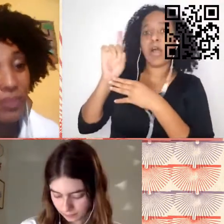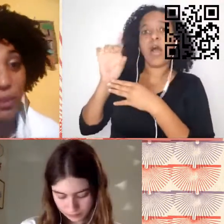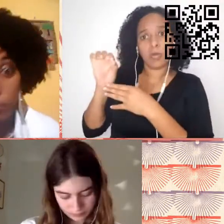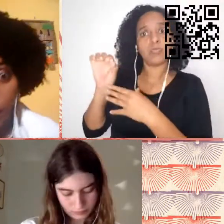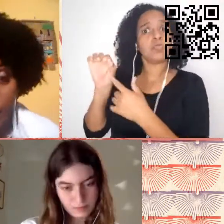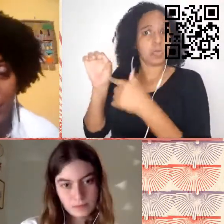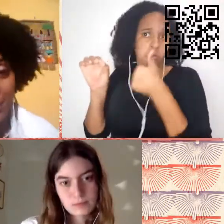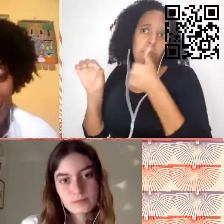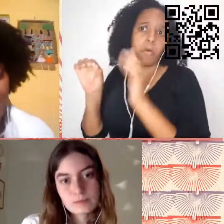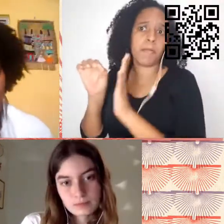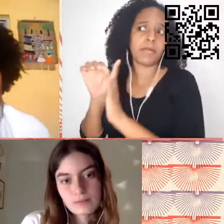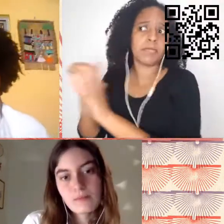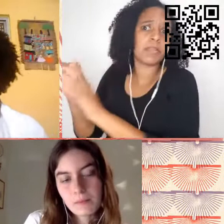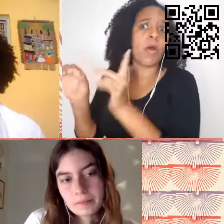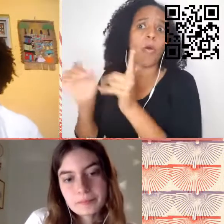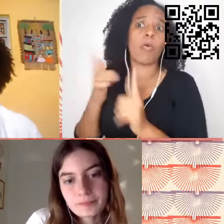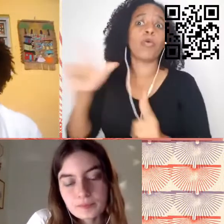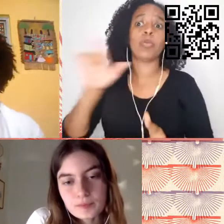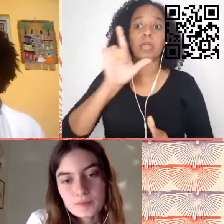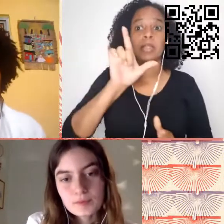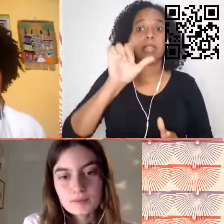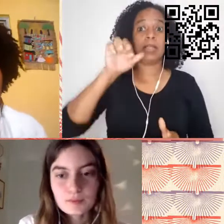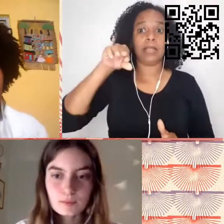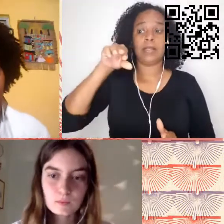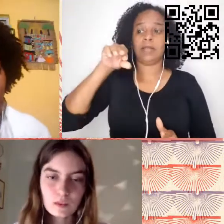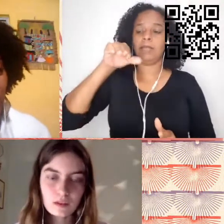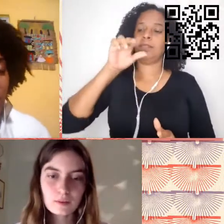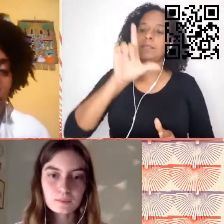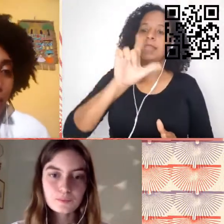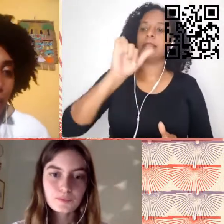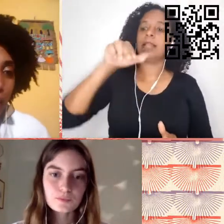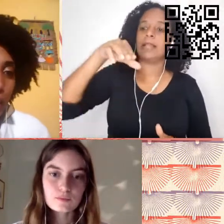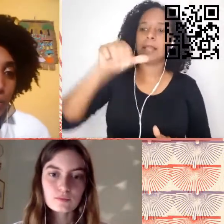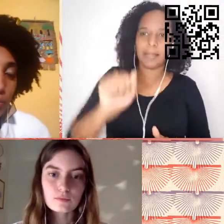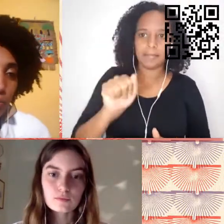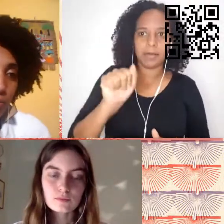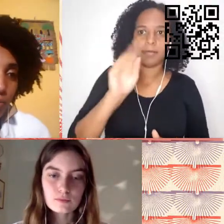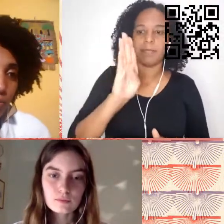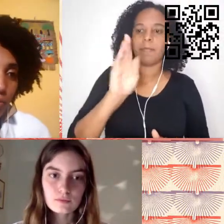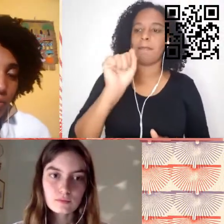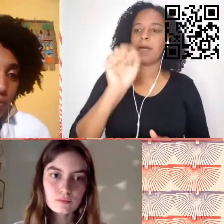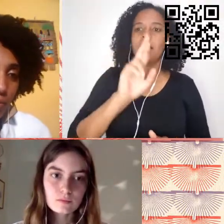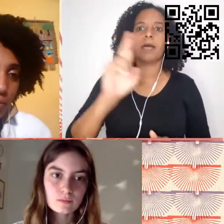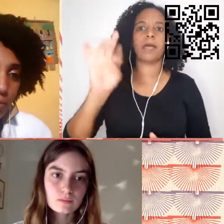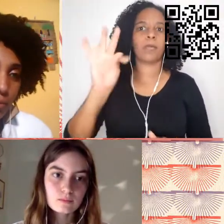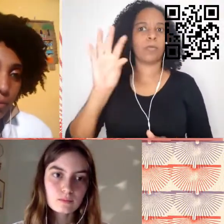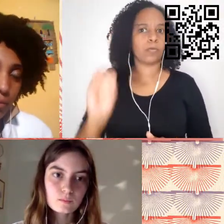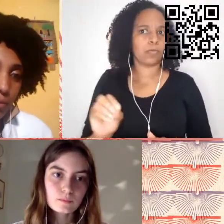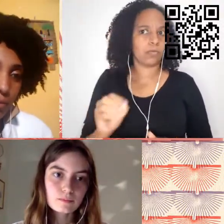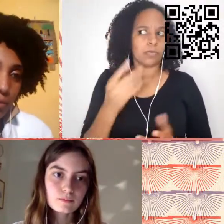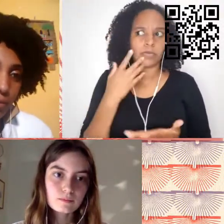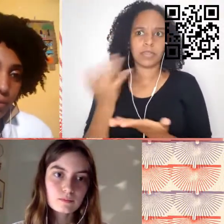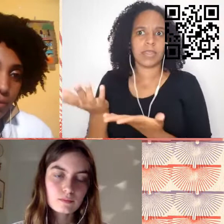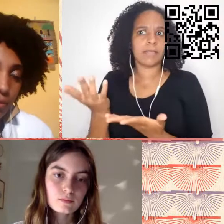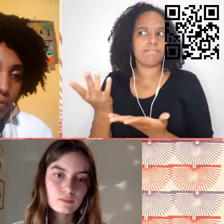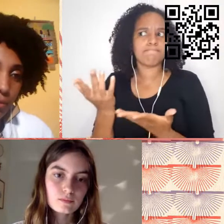Barreto. Também. E que o Lima Barreto, ele traz toda uma temática, uma